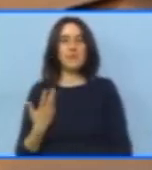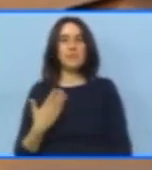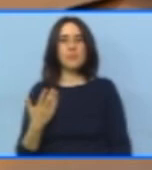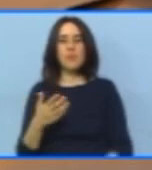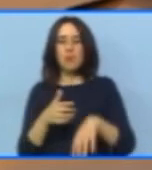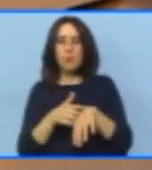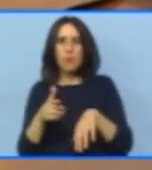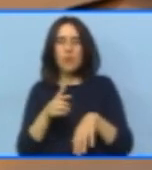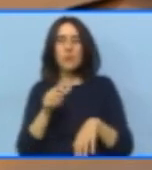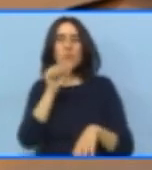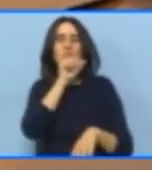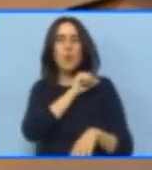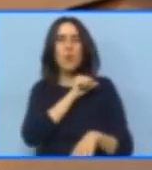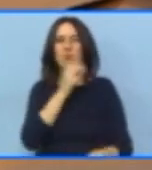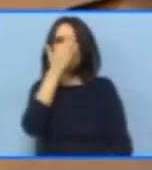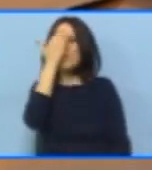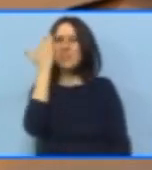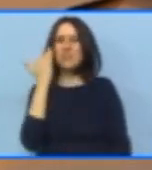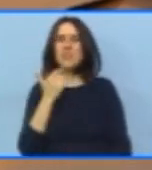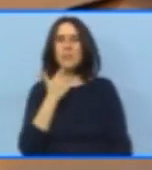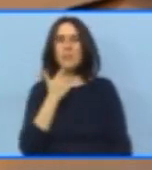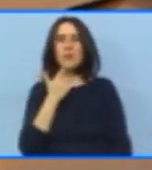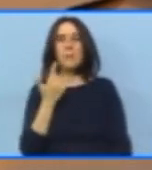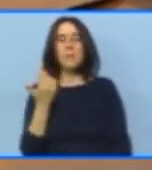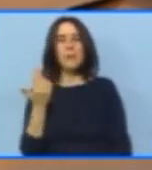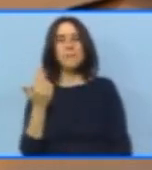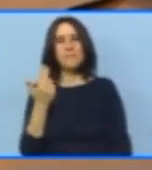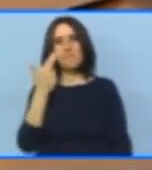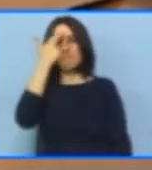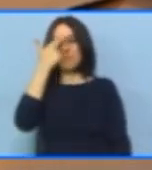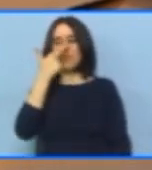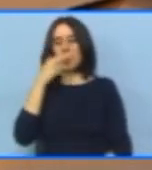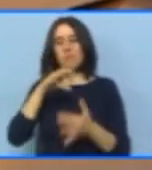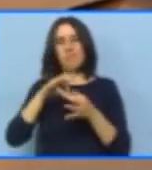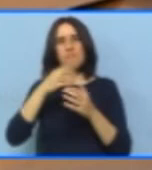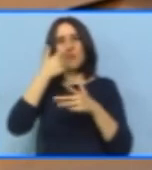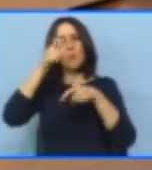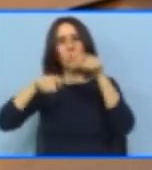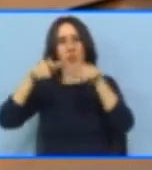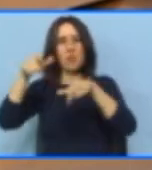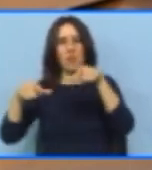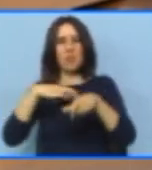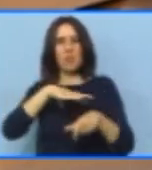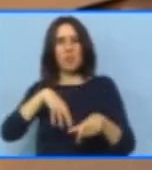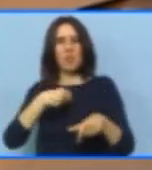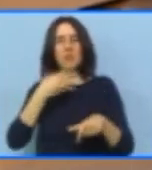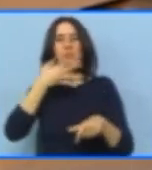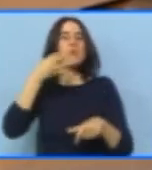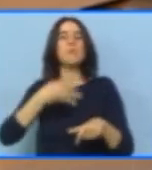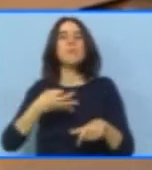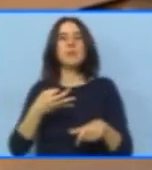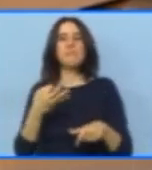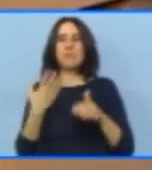viver um momento muito difícil na história da humanidade, porque de repente estamos com uma